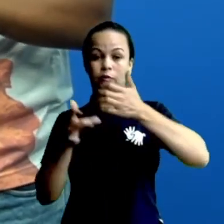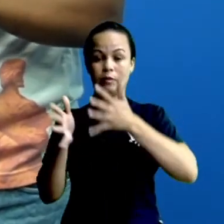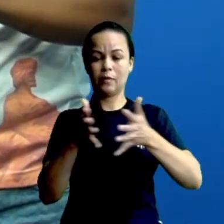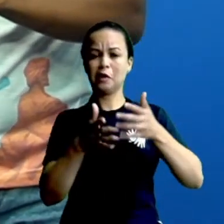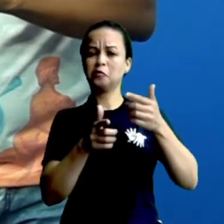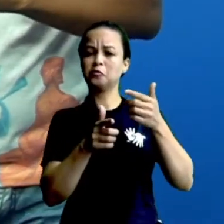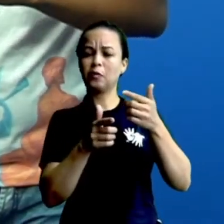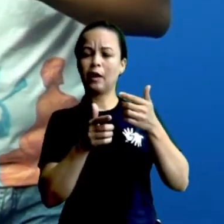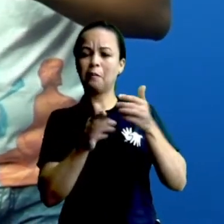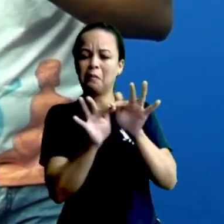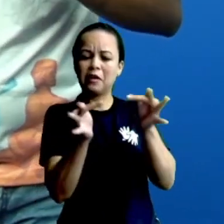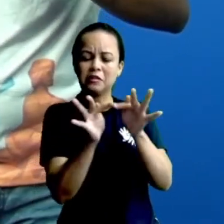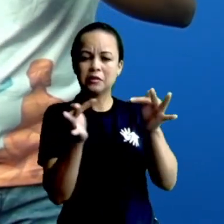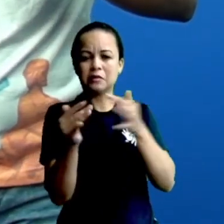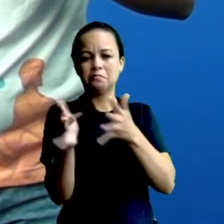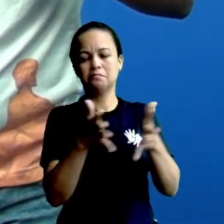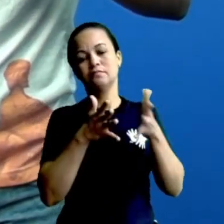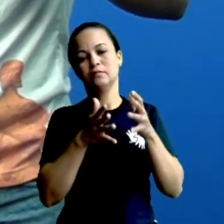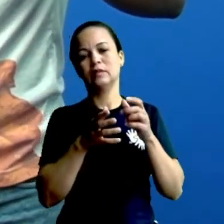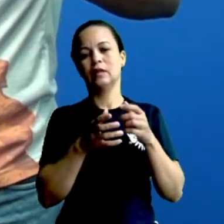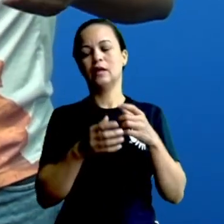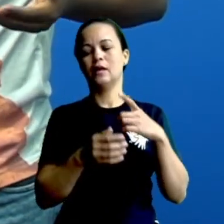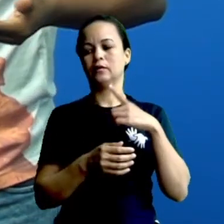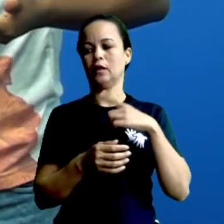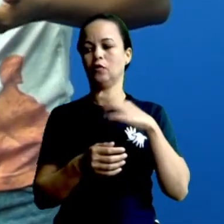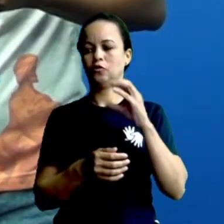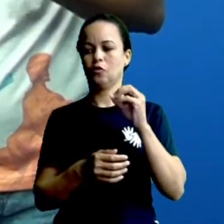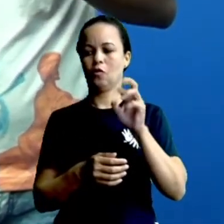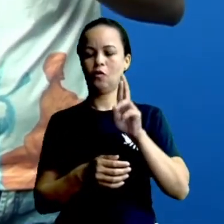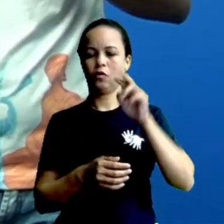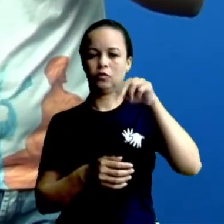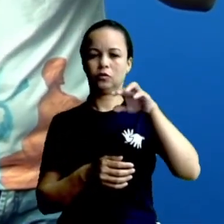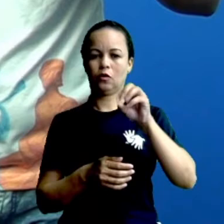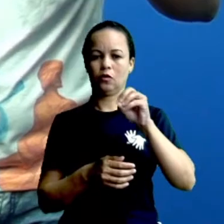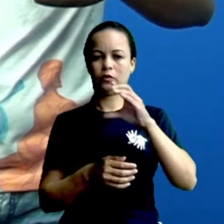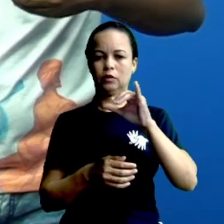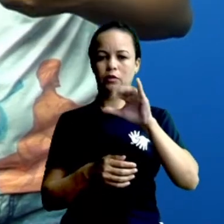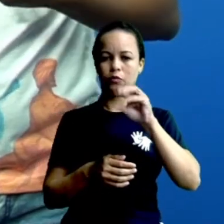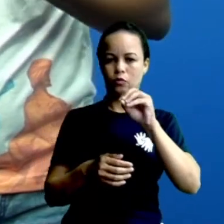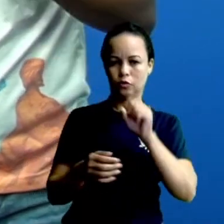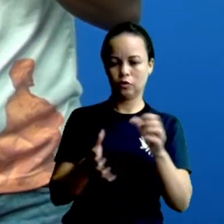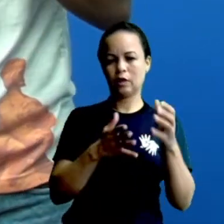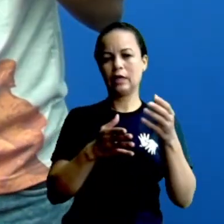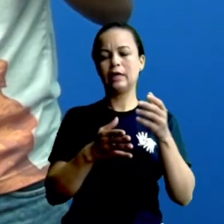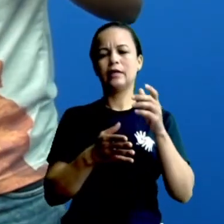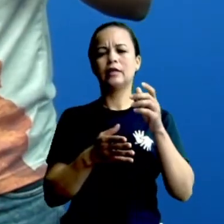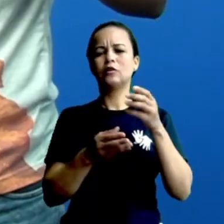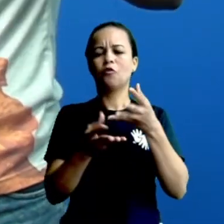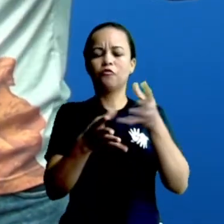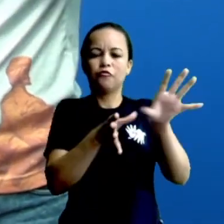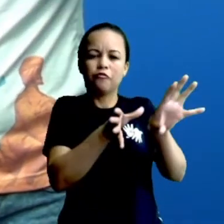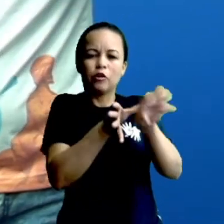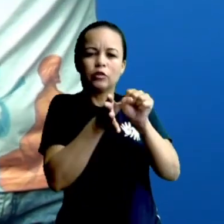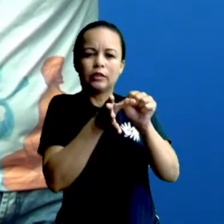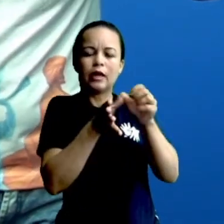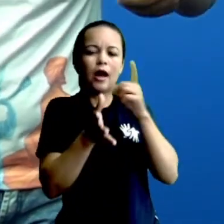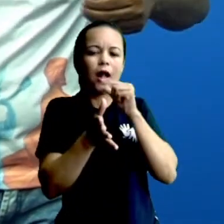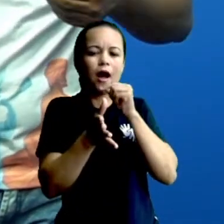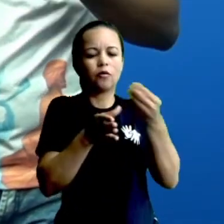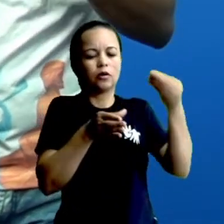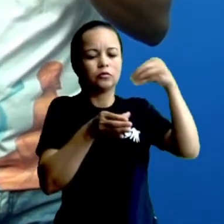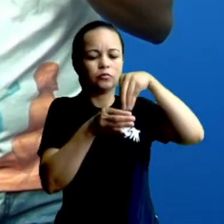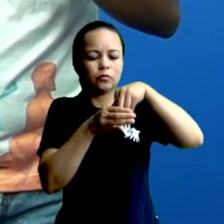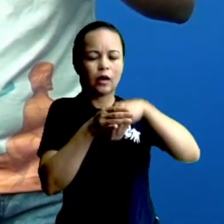mais simples, tinham somente os coanócitos, que são filtradores, né? A água passa por dentro deles, e eles